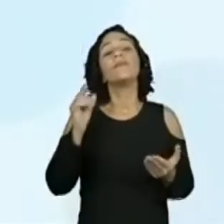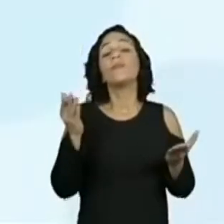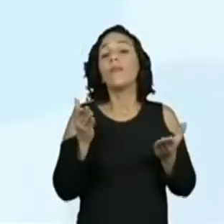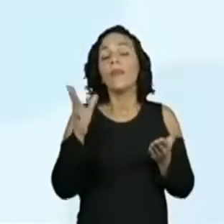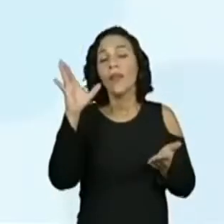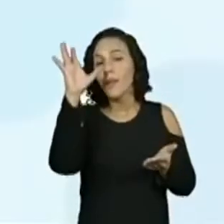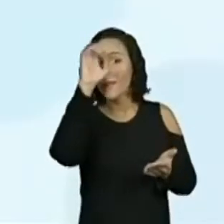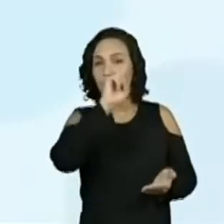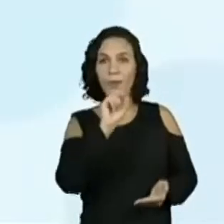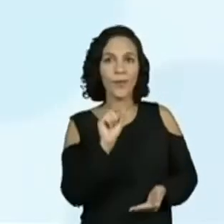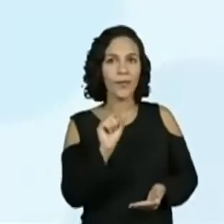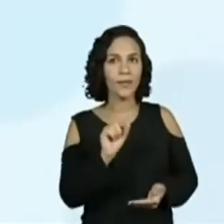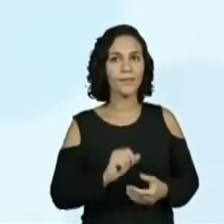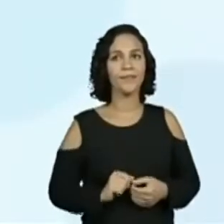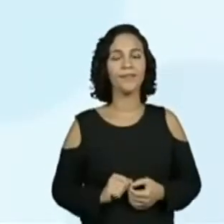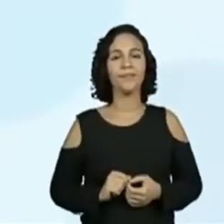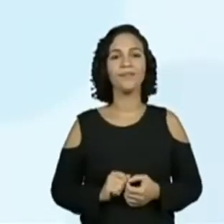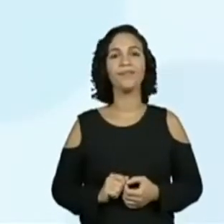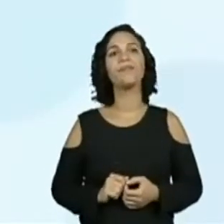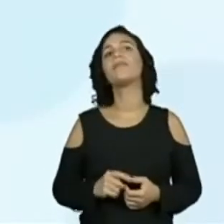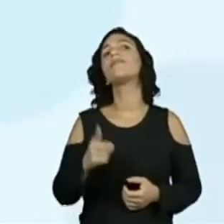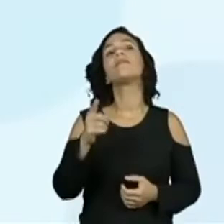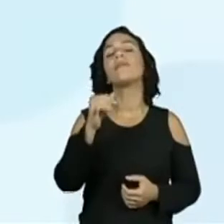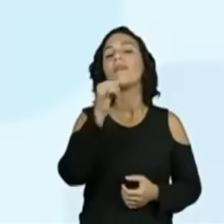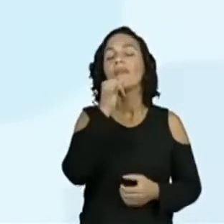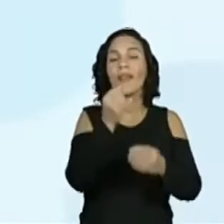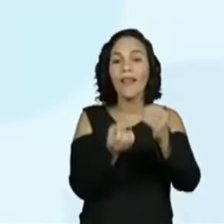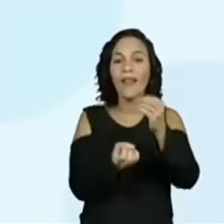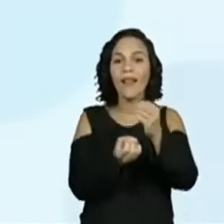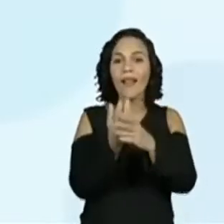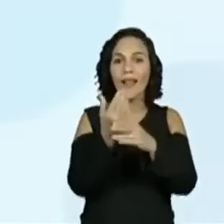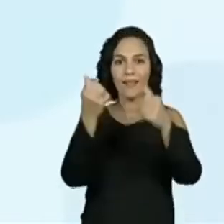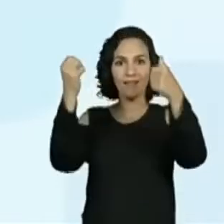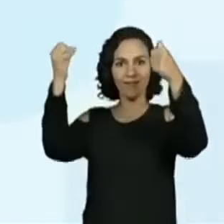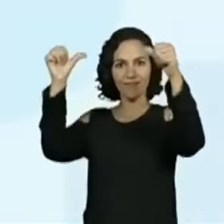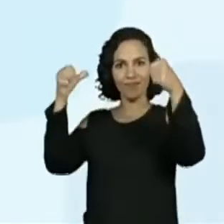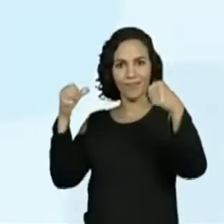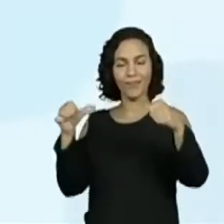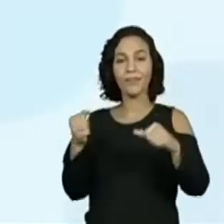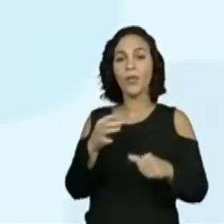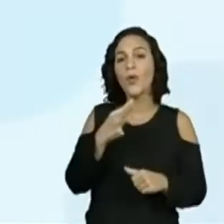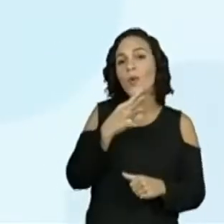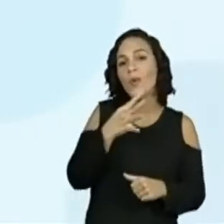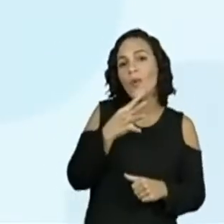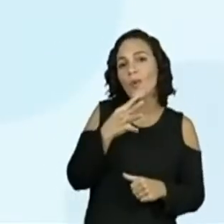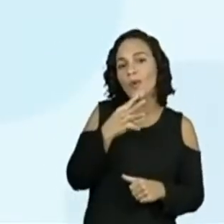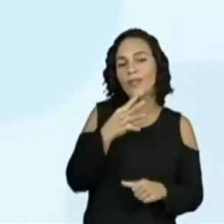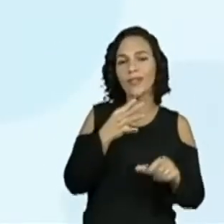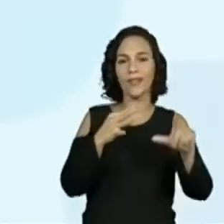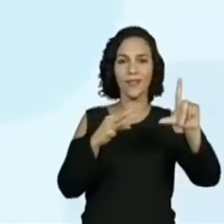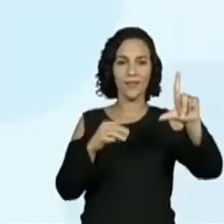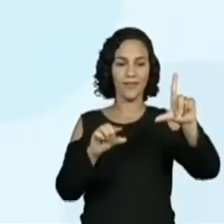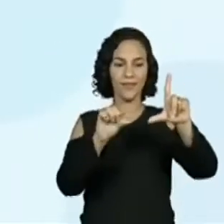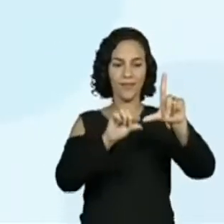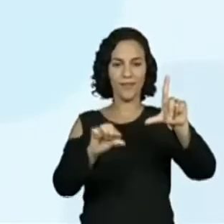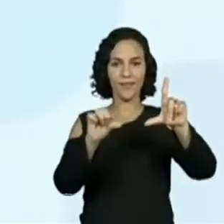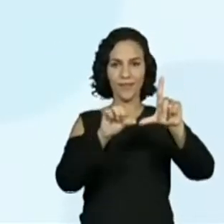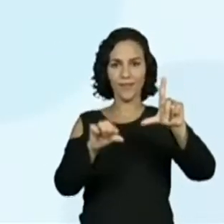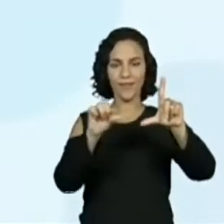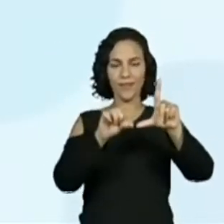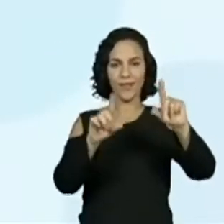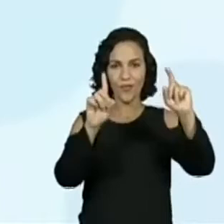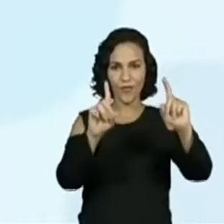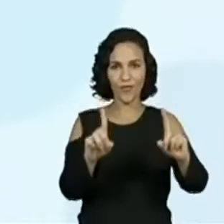aprender? Para fazer o mural, precisamos conhecer mais as legendas que acompanham as fotos ou